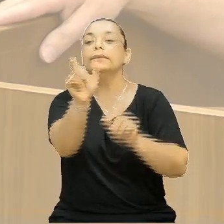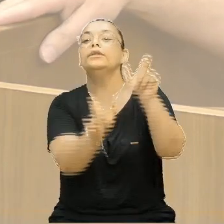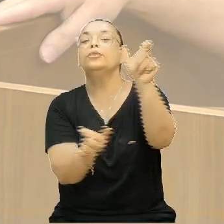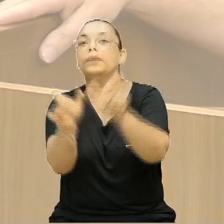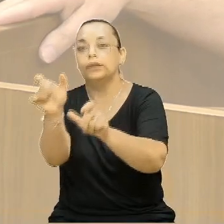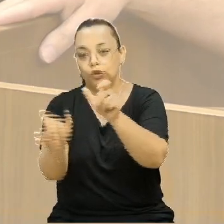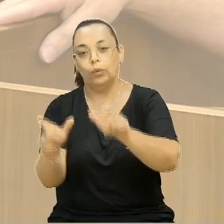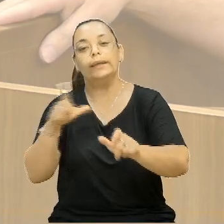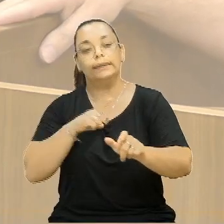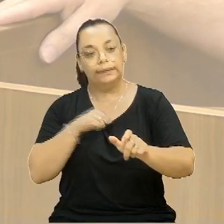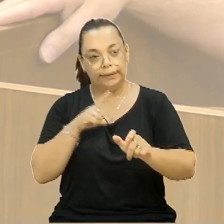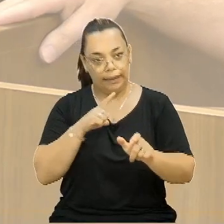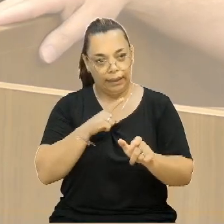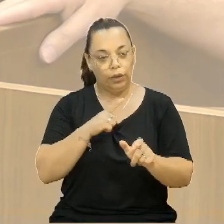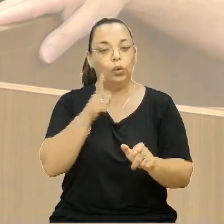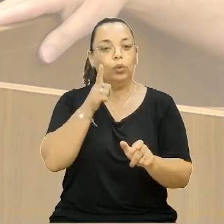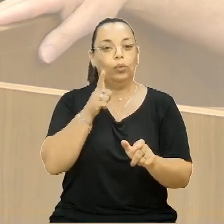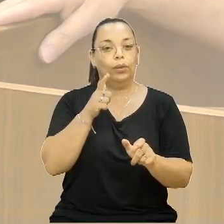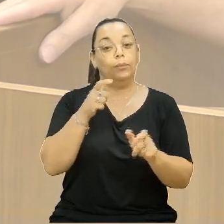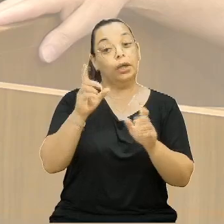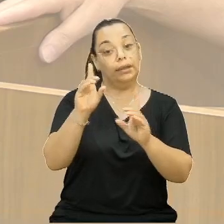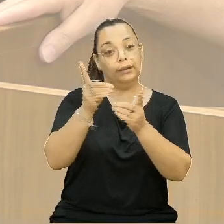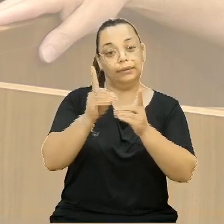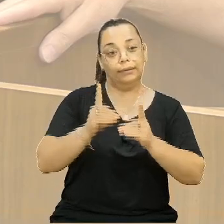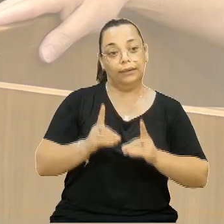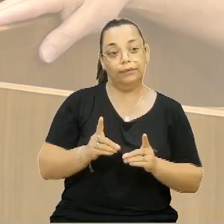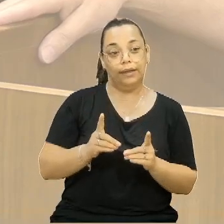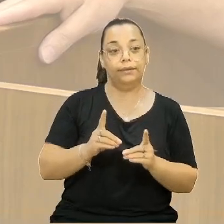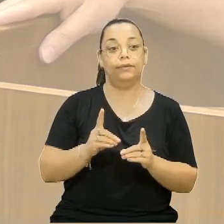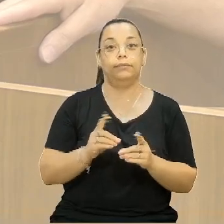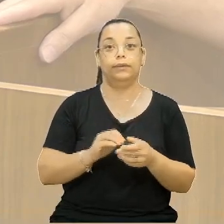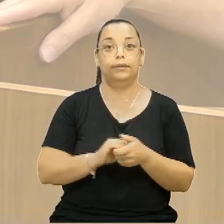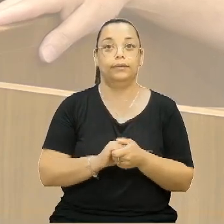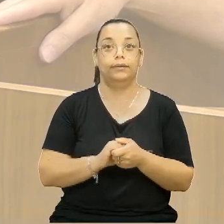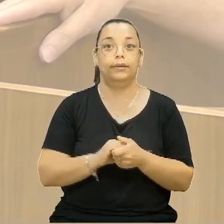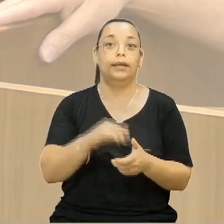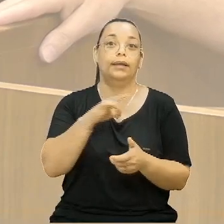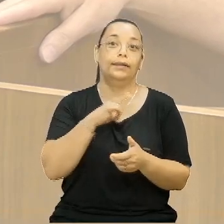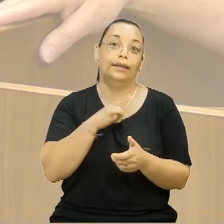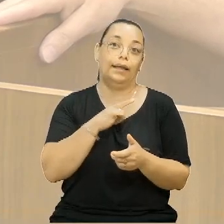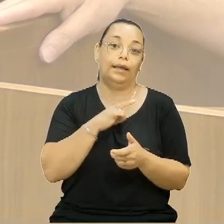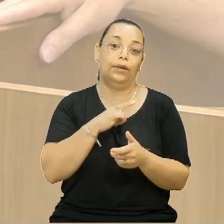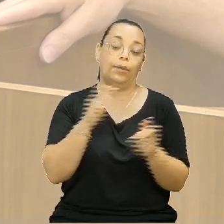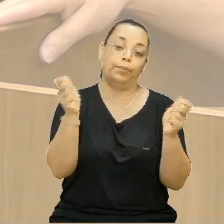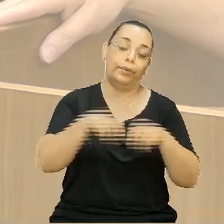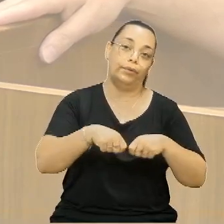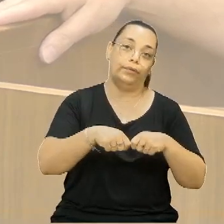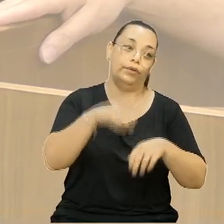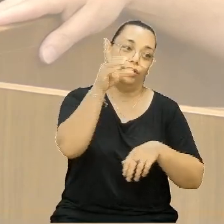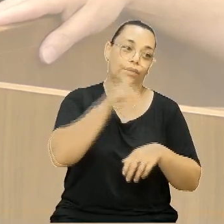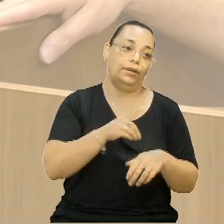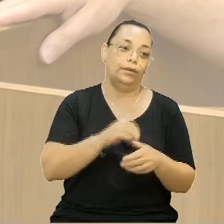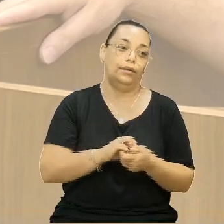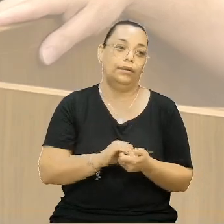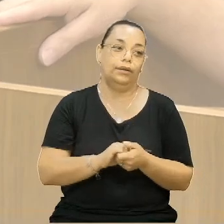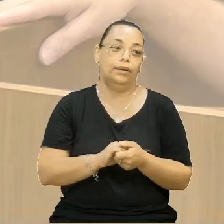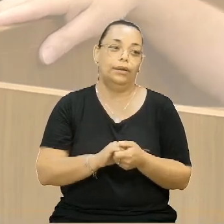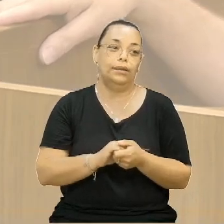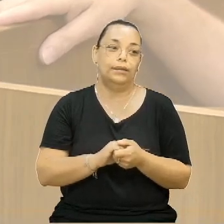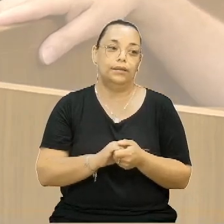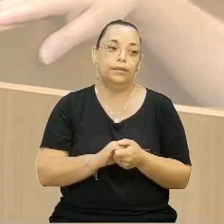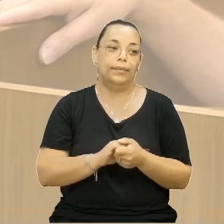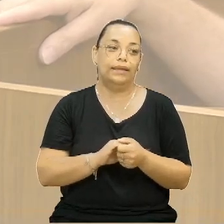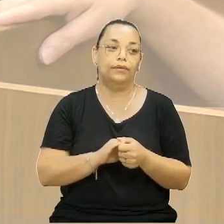pessoas também portadoras de necessidades especiais tenham esta condição e esse direito. Então estarei votando